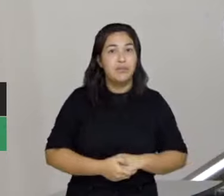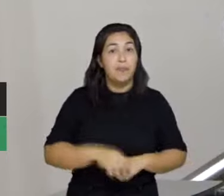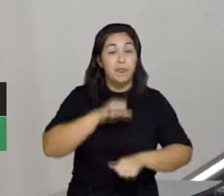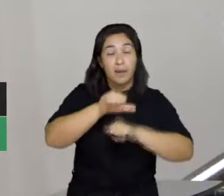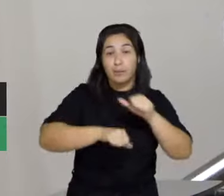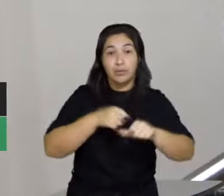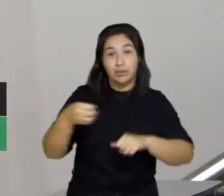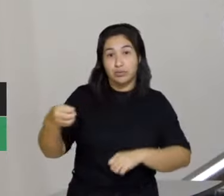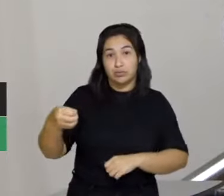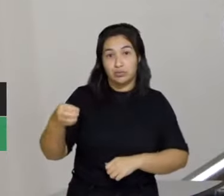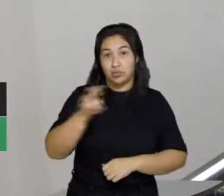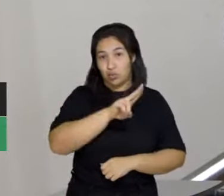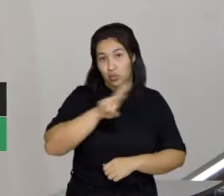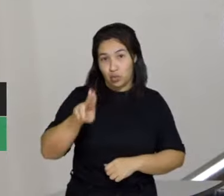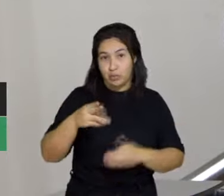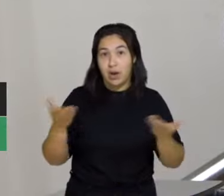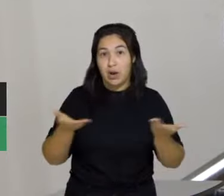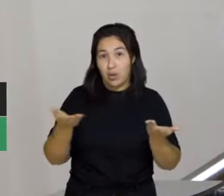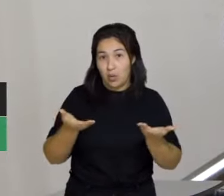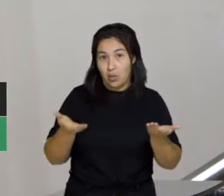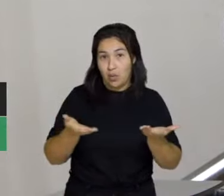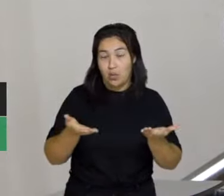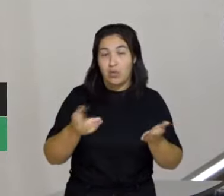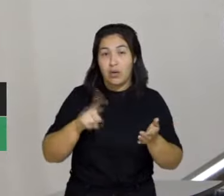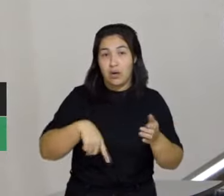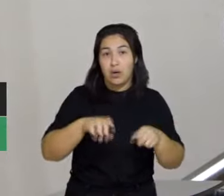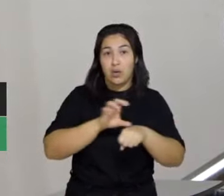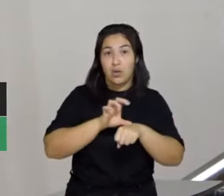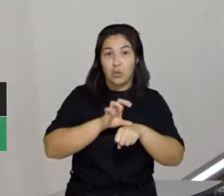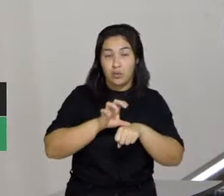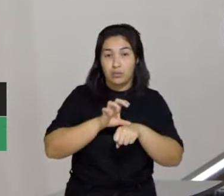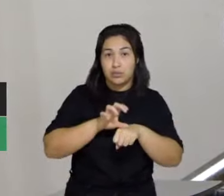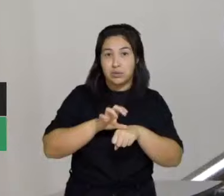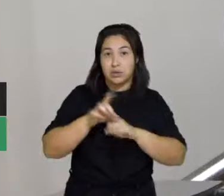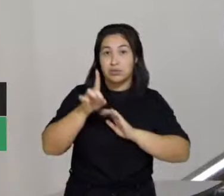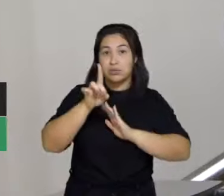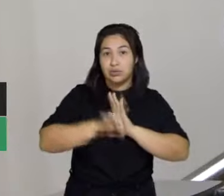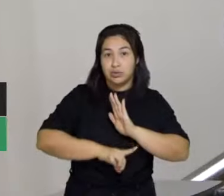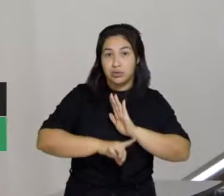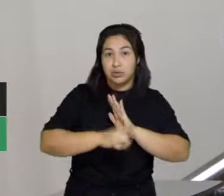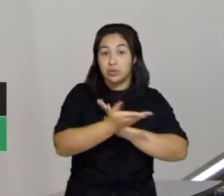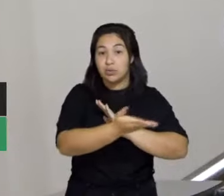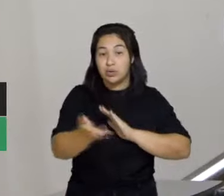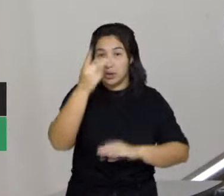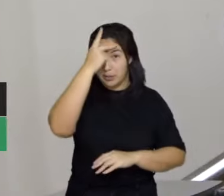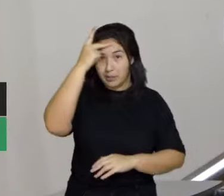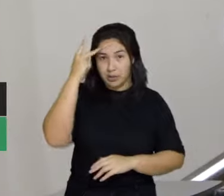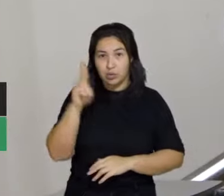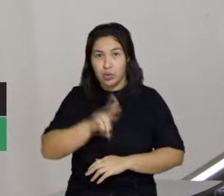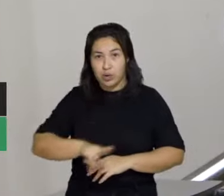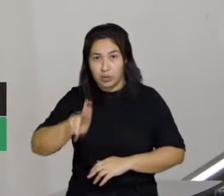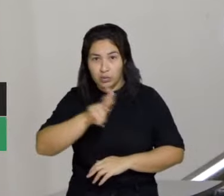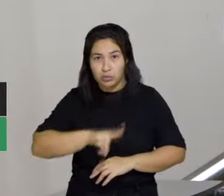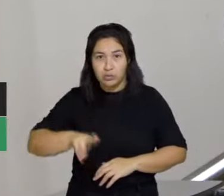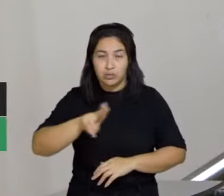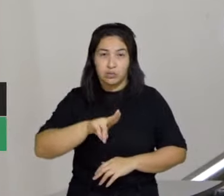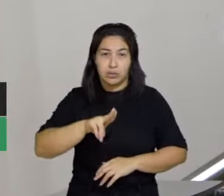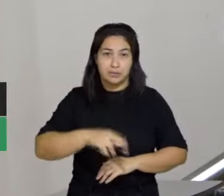para Comissão dos Direitos do Consumidor e do Contribuinte e de Legislação